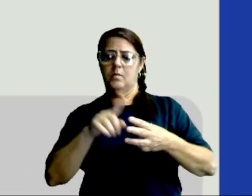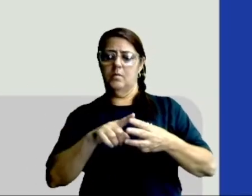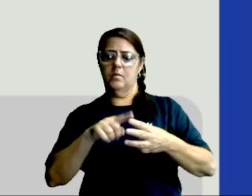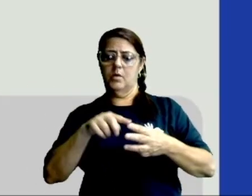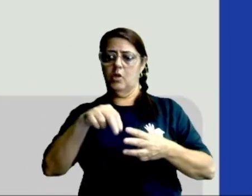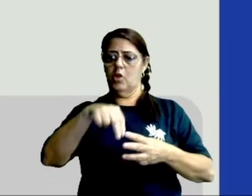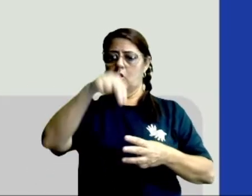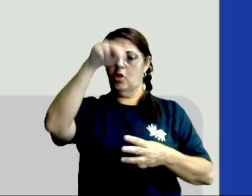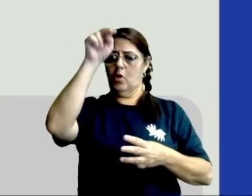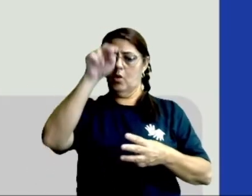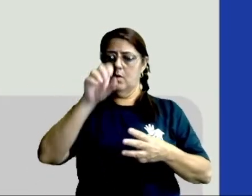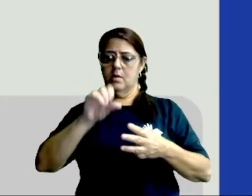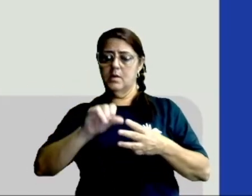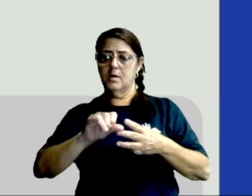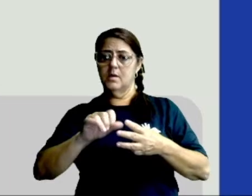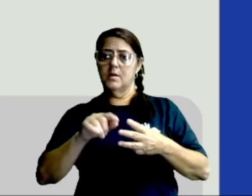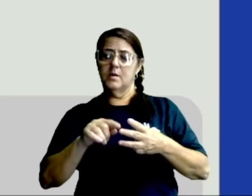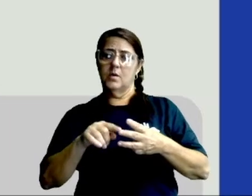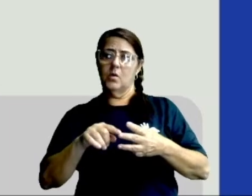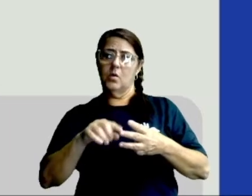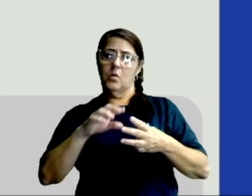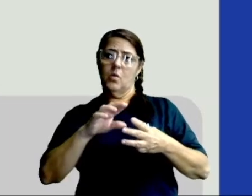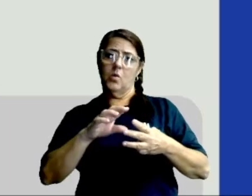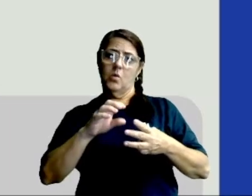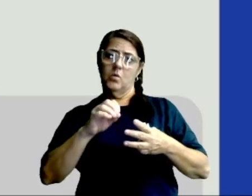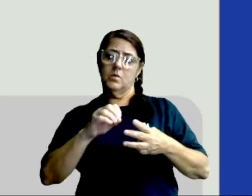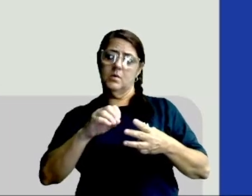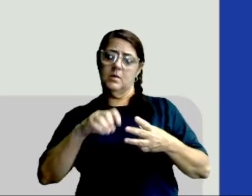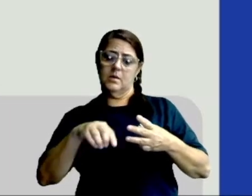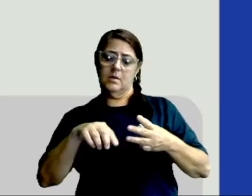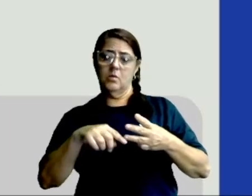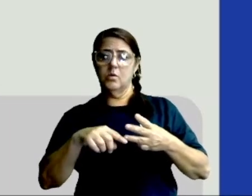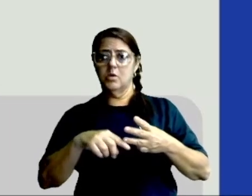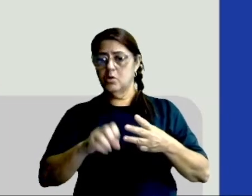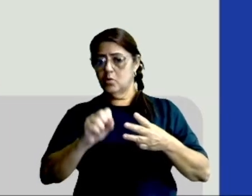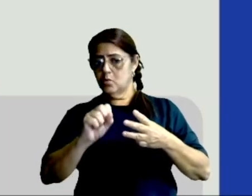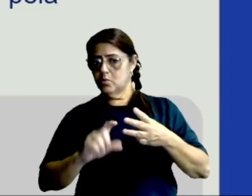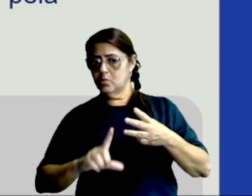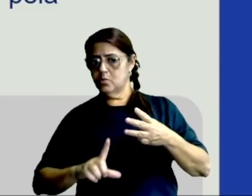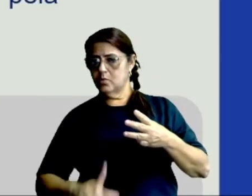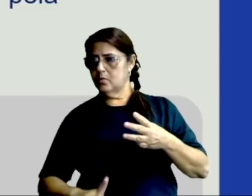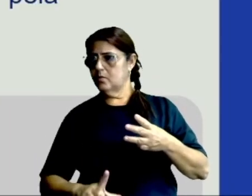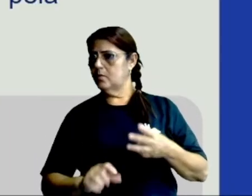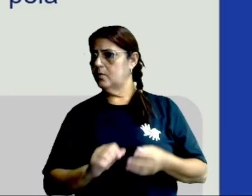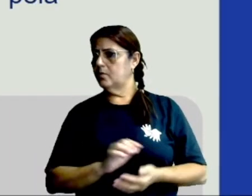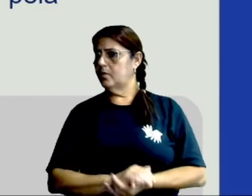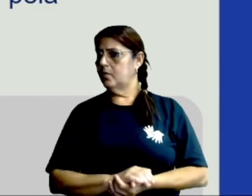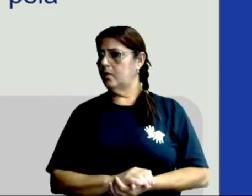do Norte, Europa oceânica e continental e Europa do Sul.